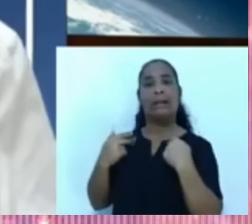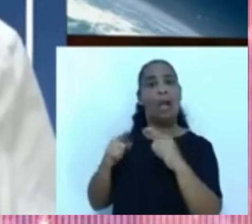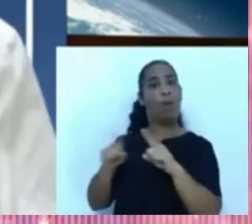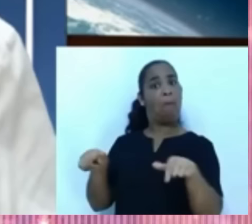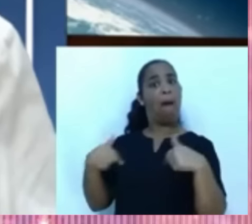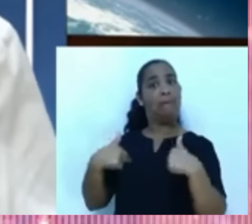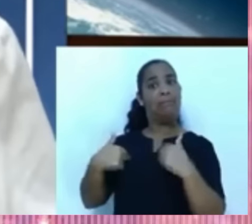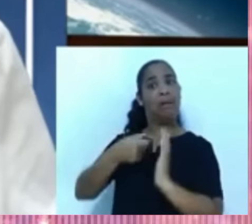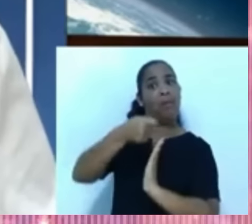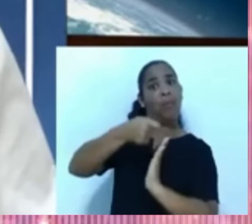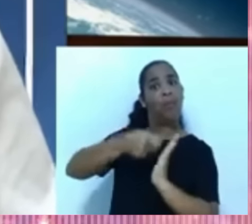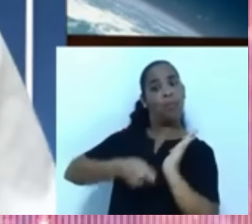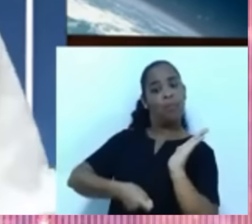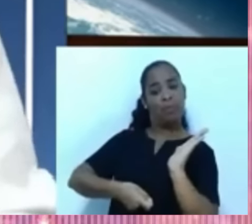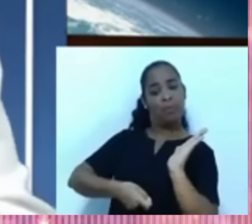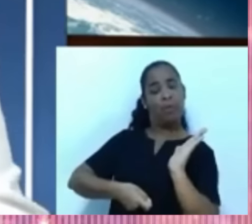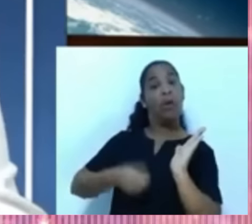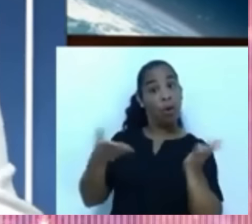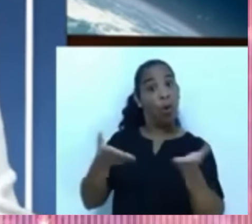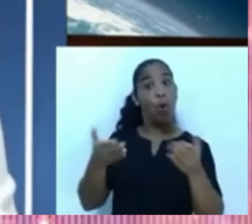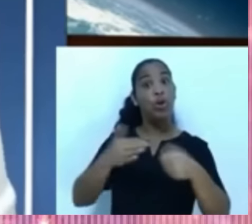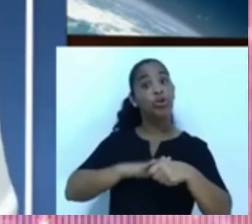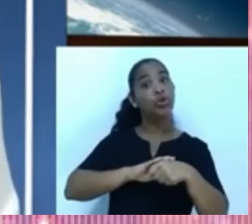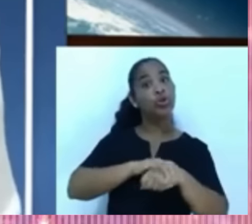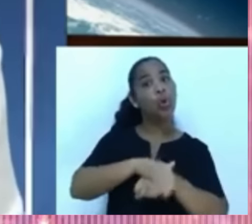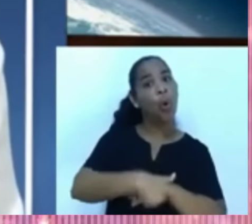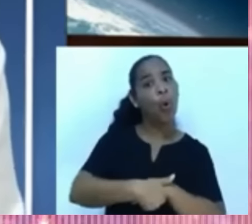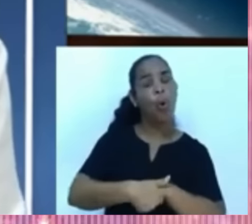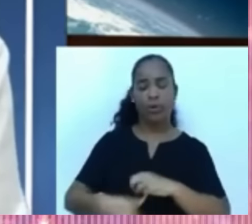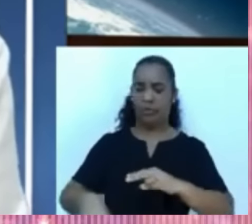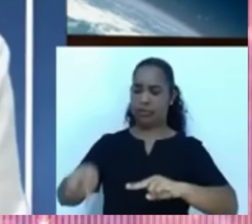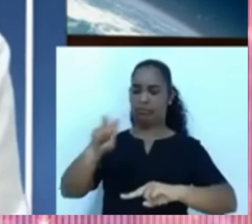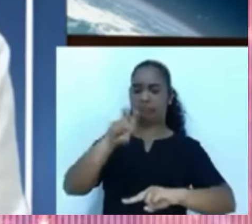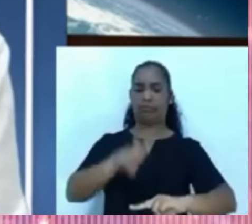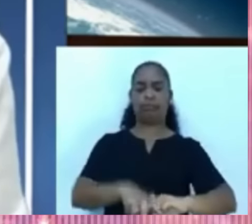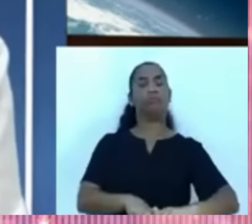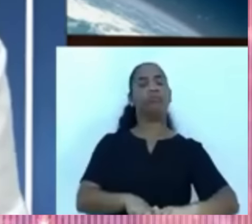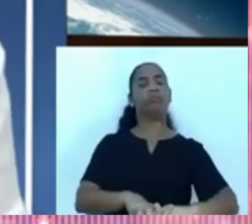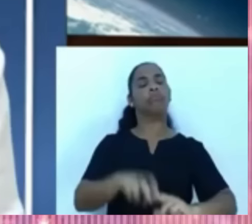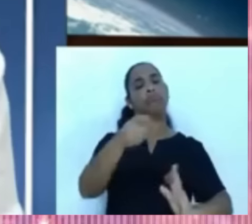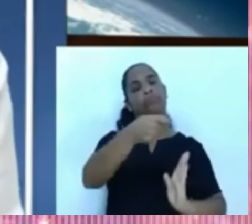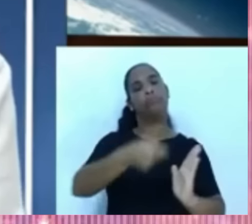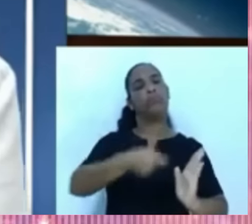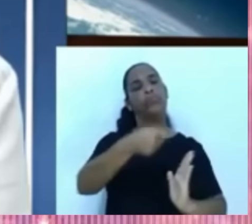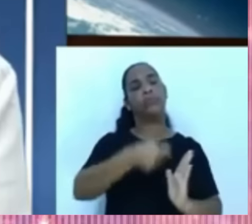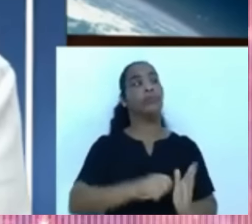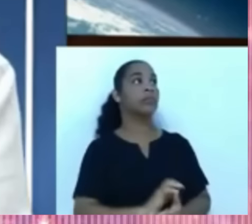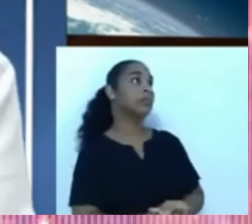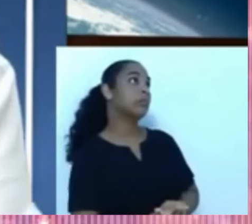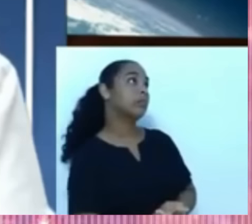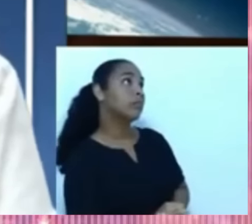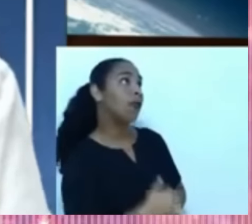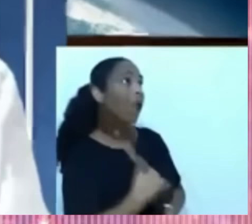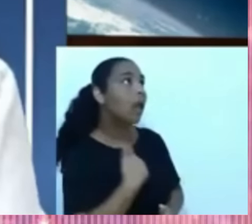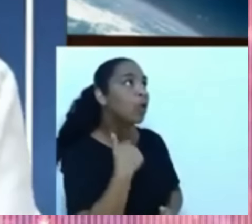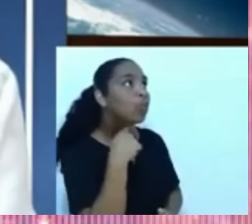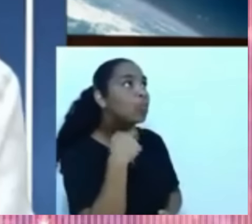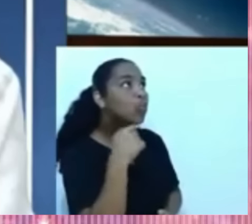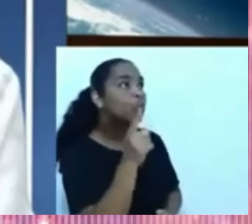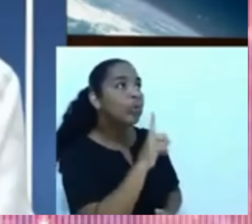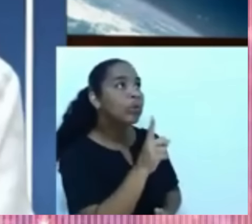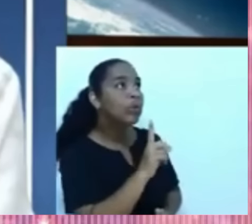compus nesta noite levantei-me inclusive para anotar Eu não duvido da sua palavra mas eu